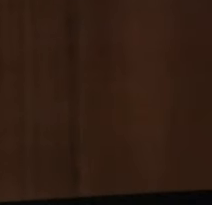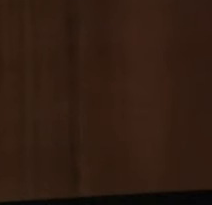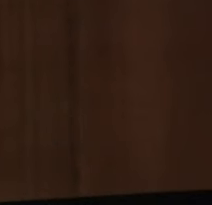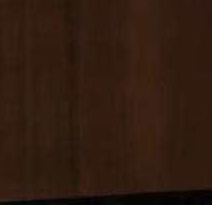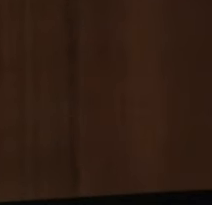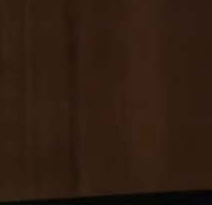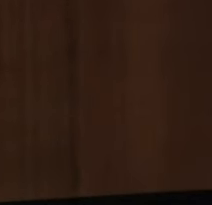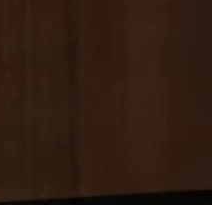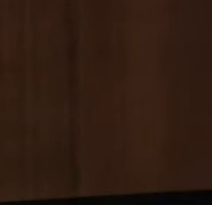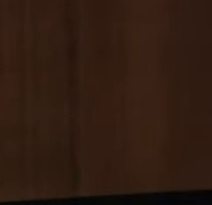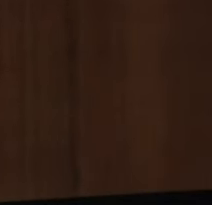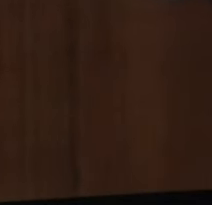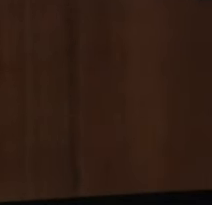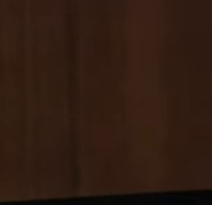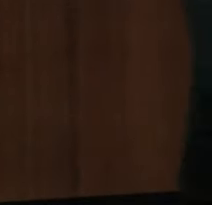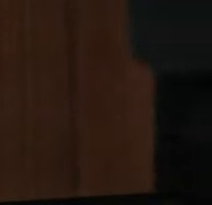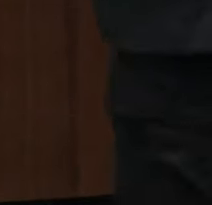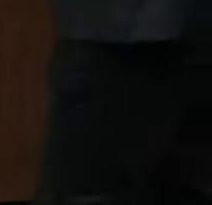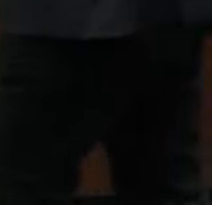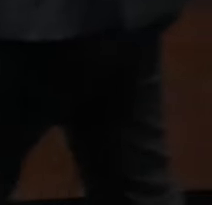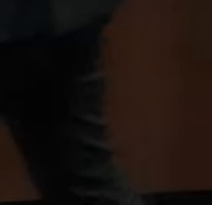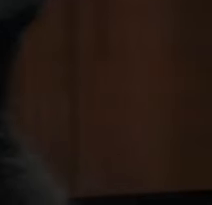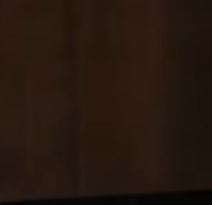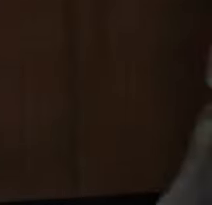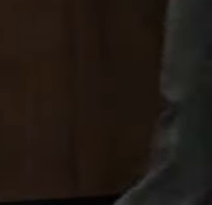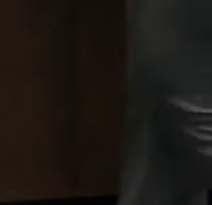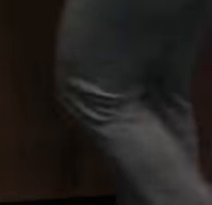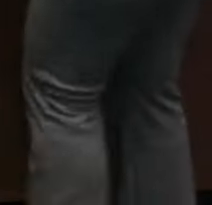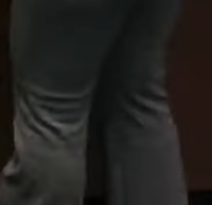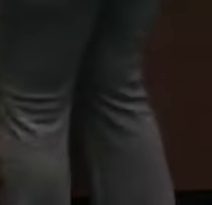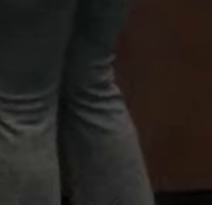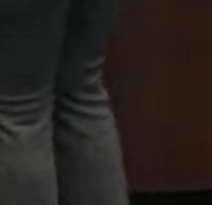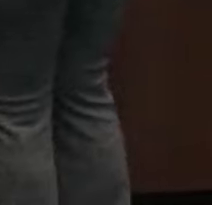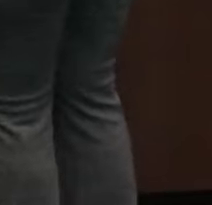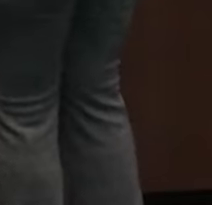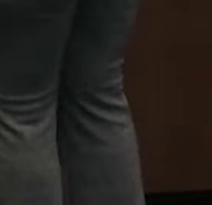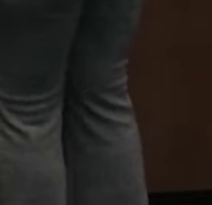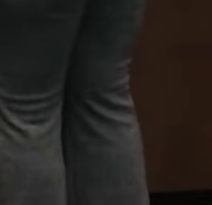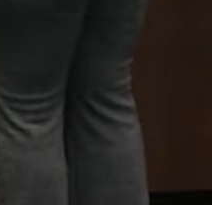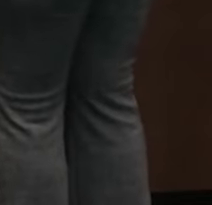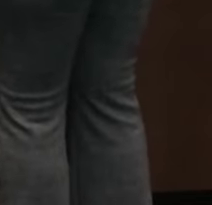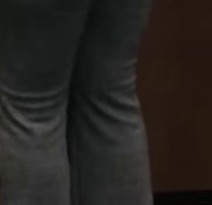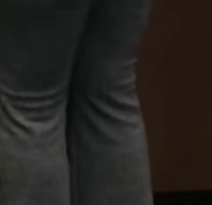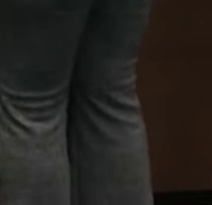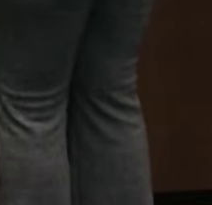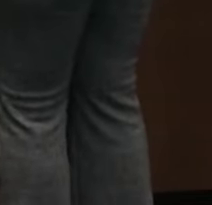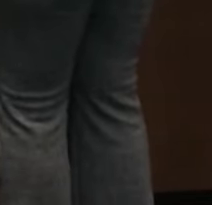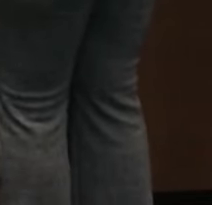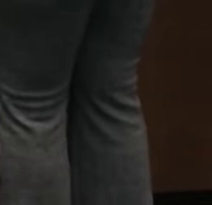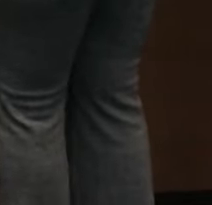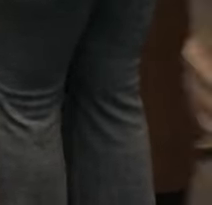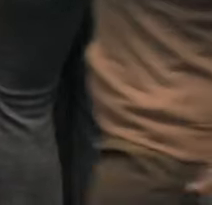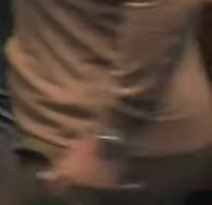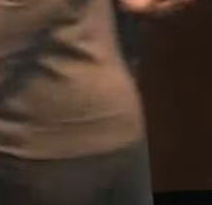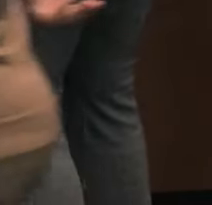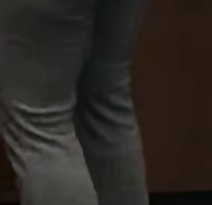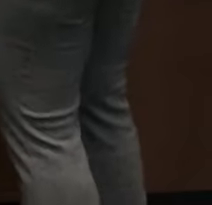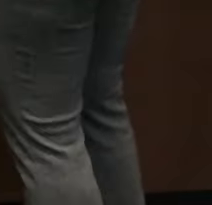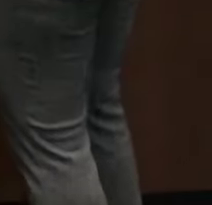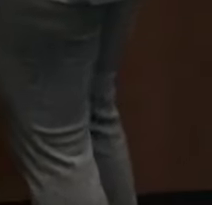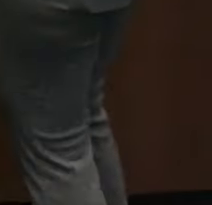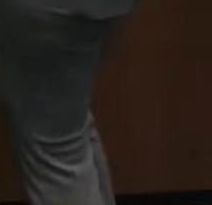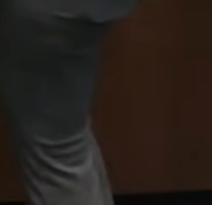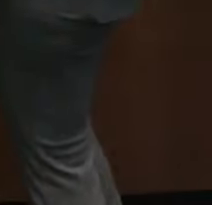Aprovar a política de aplicação dos recursos do fundo. 2. Definir as diretrizes gerais para a utilização dos recursos do